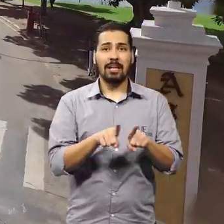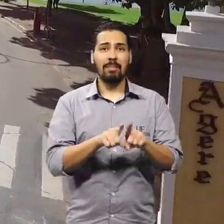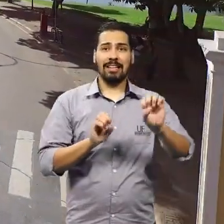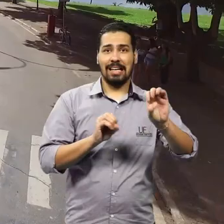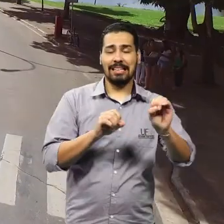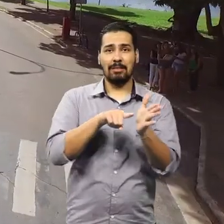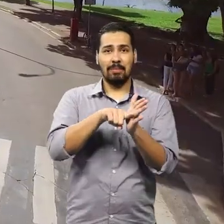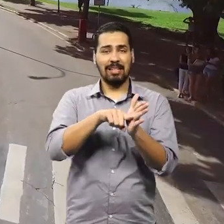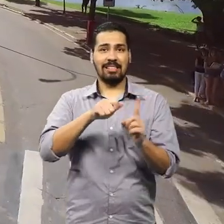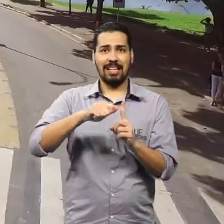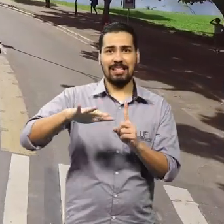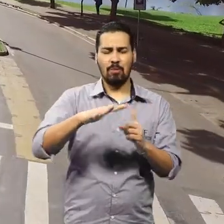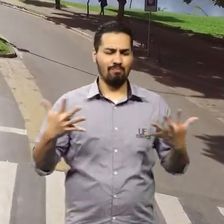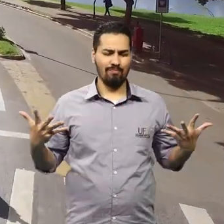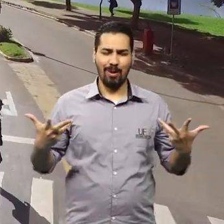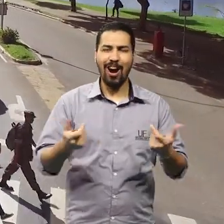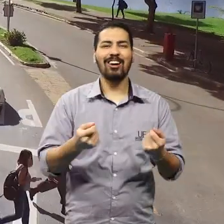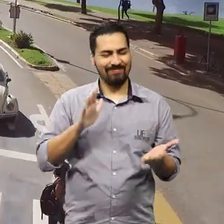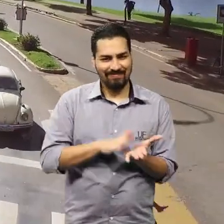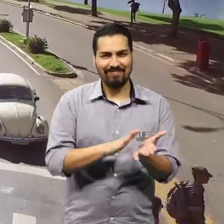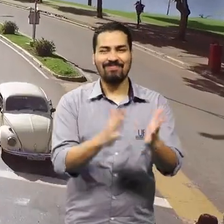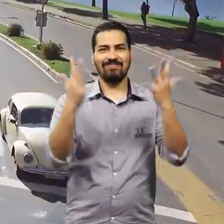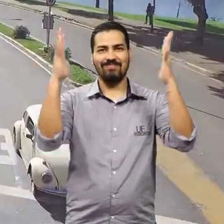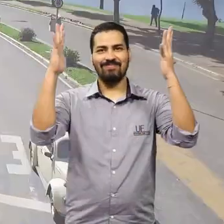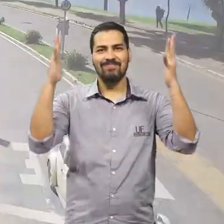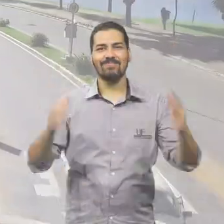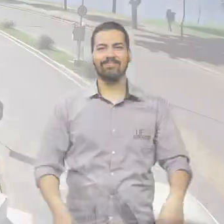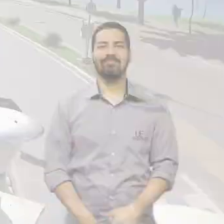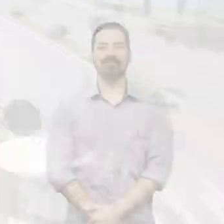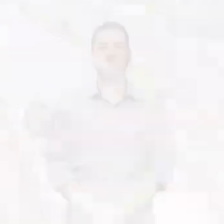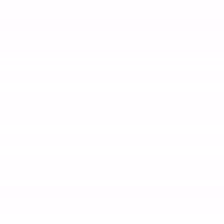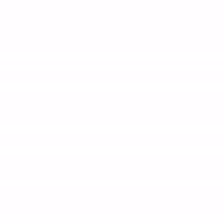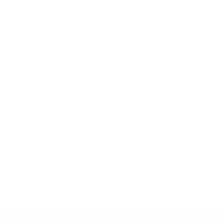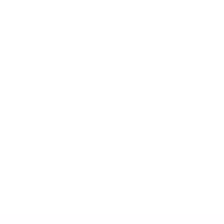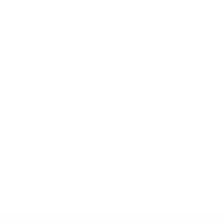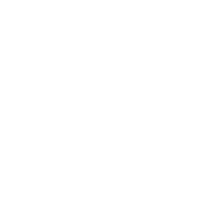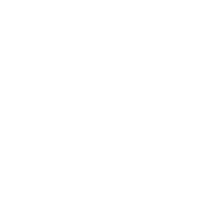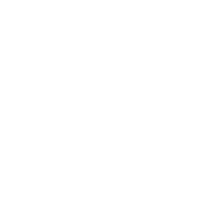Amor e excelência em ensino, pesquisa e extensão. Parabéns, UFV!